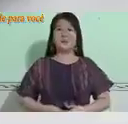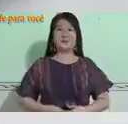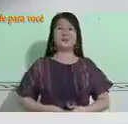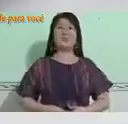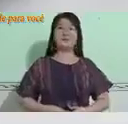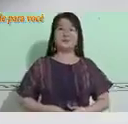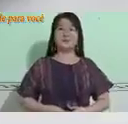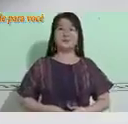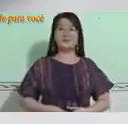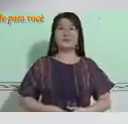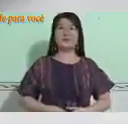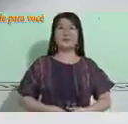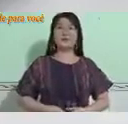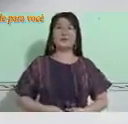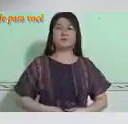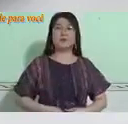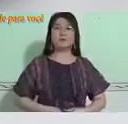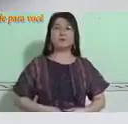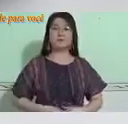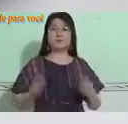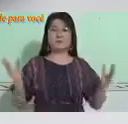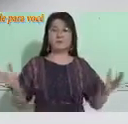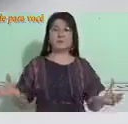para fazer a colonoscopia, vírgula,